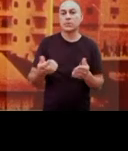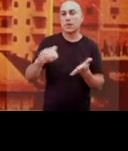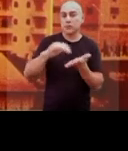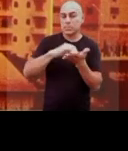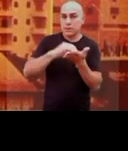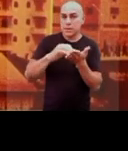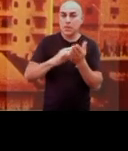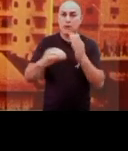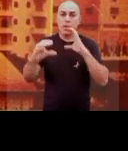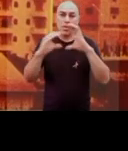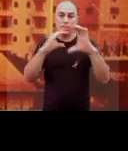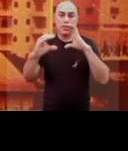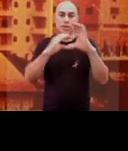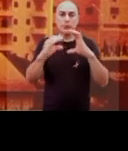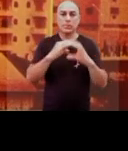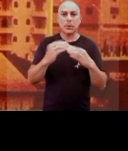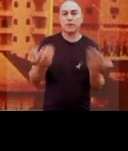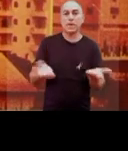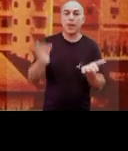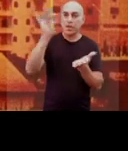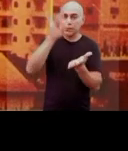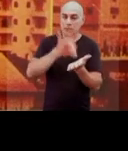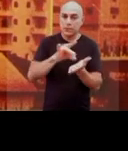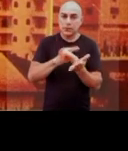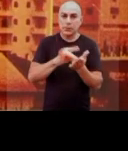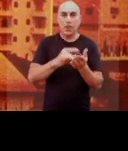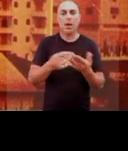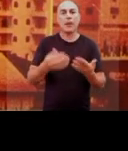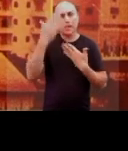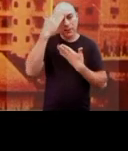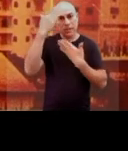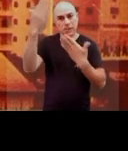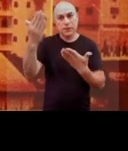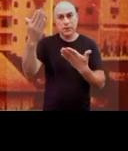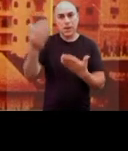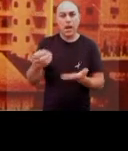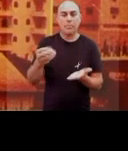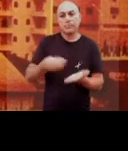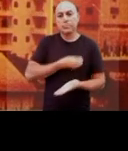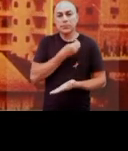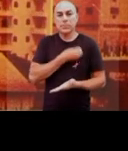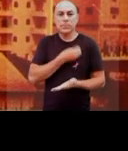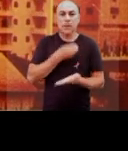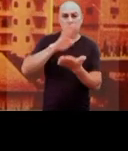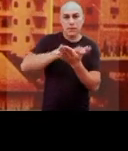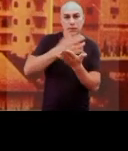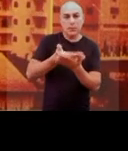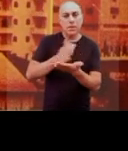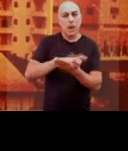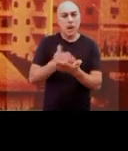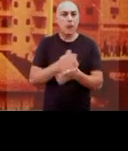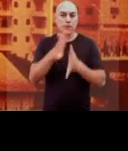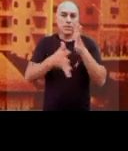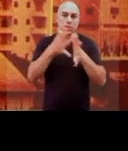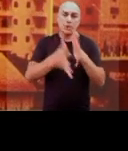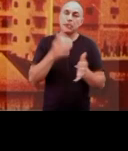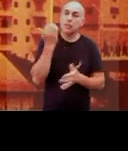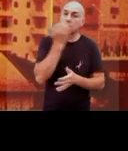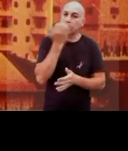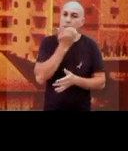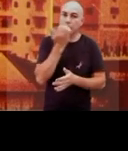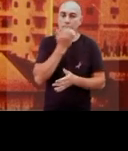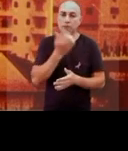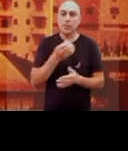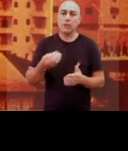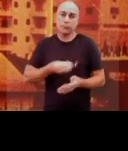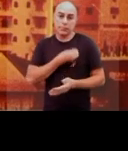Secretaria de Comunicação, eu gostaria de registrar e agradecer a presença do nosso intérprete de Libras, o Alfredo Neto,